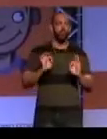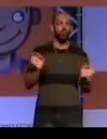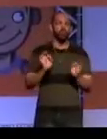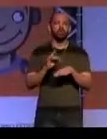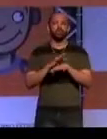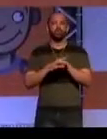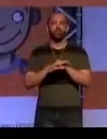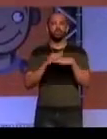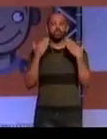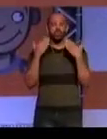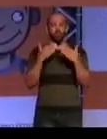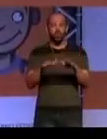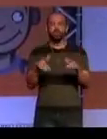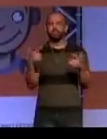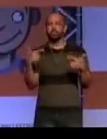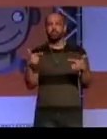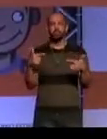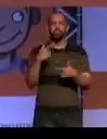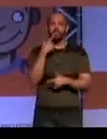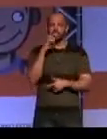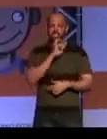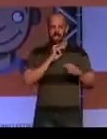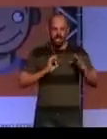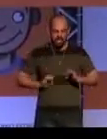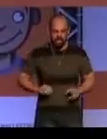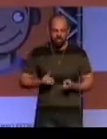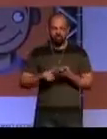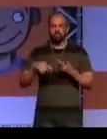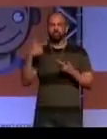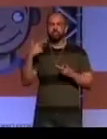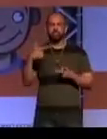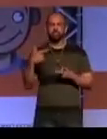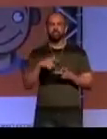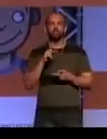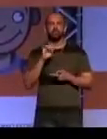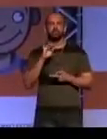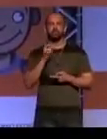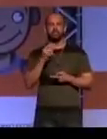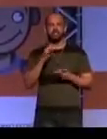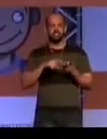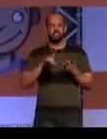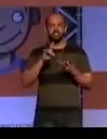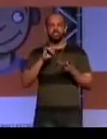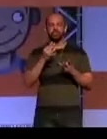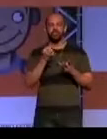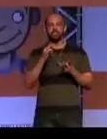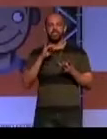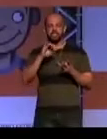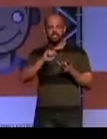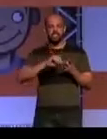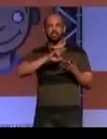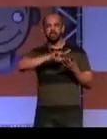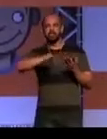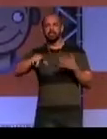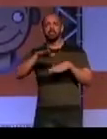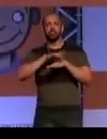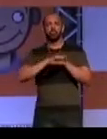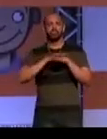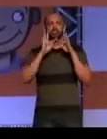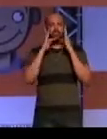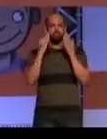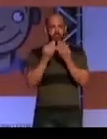suas consequências. Não tiveram sarampo, não tiveram poliomielite, difteria e outras doenças imunoprevenidas dos seus